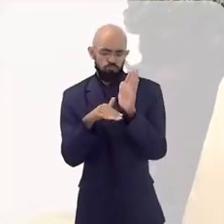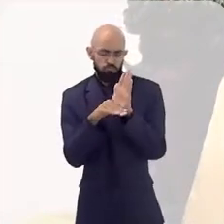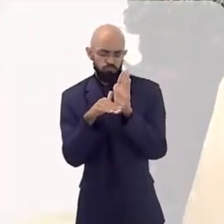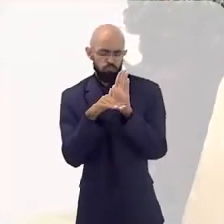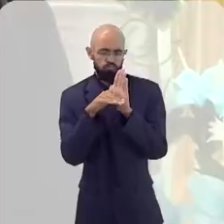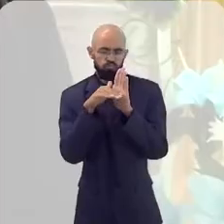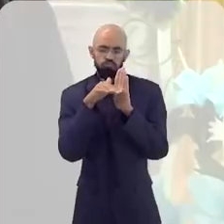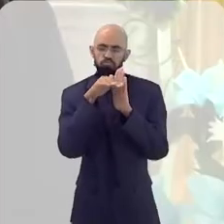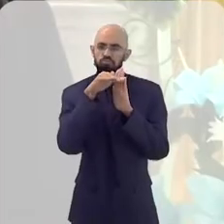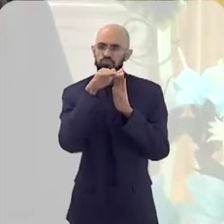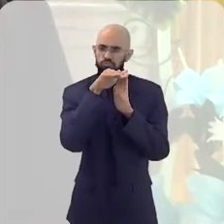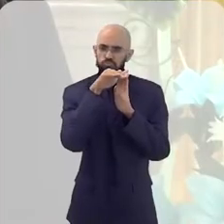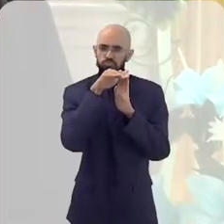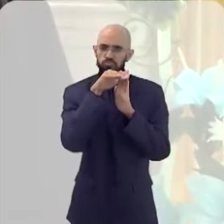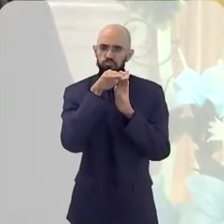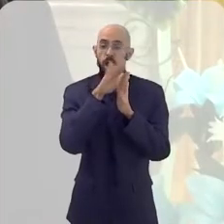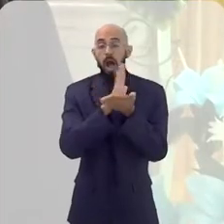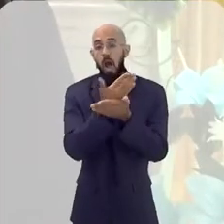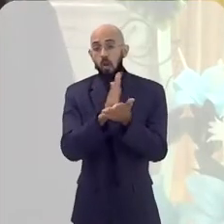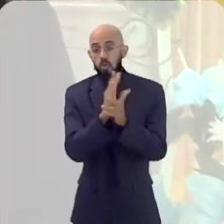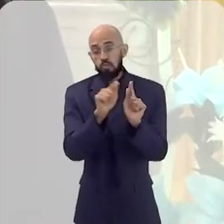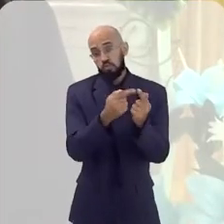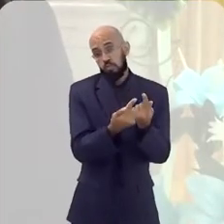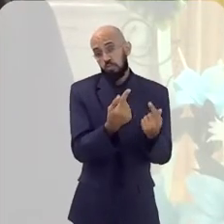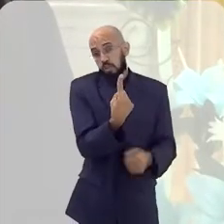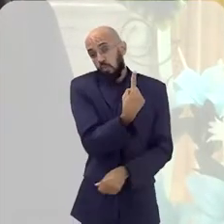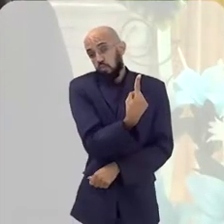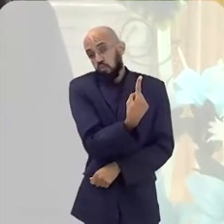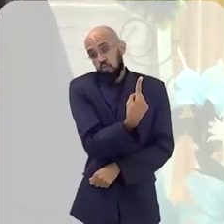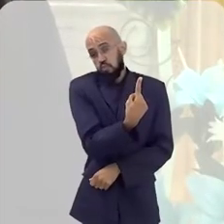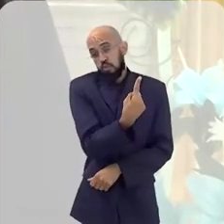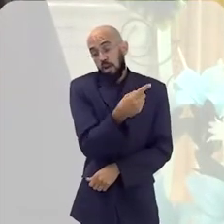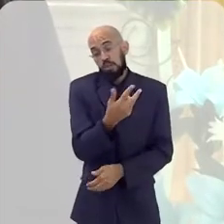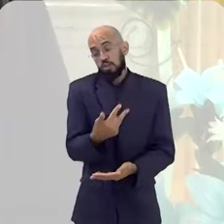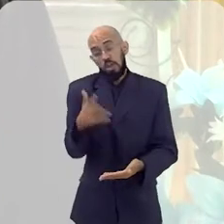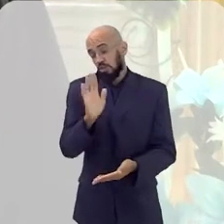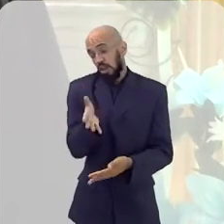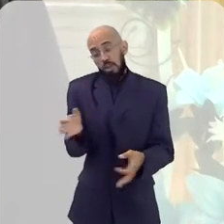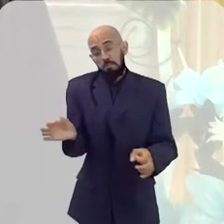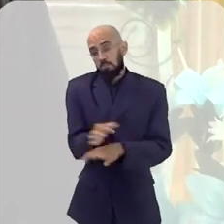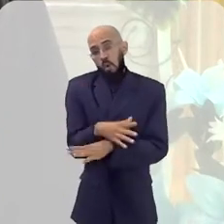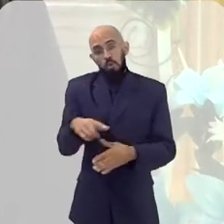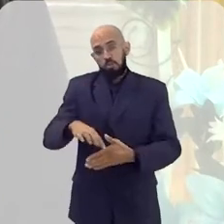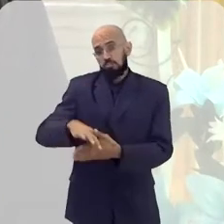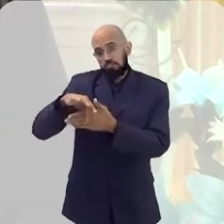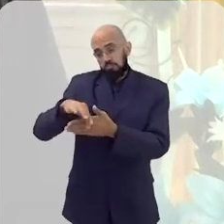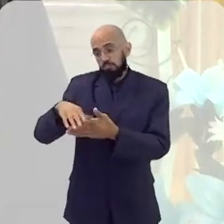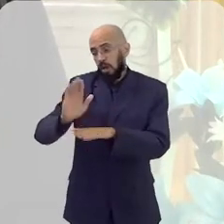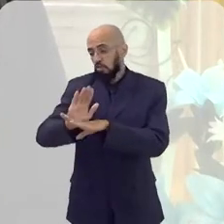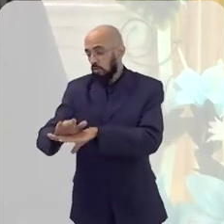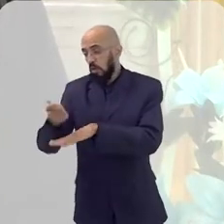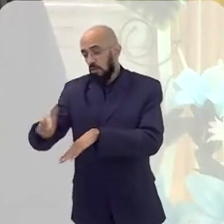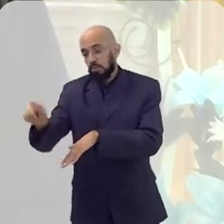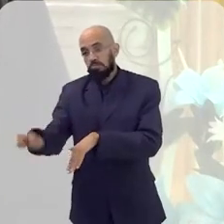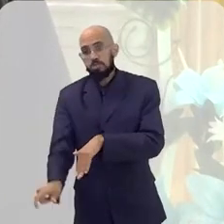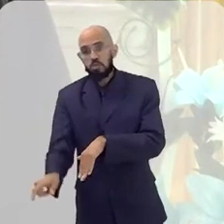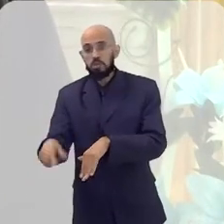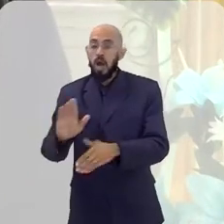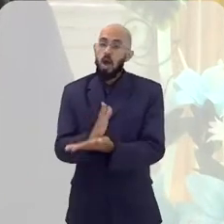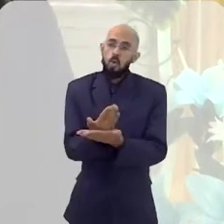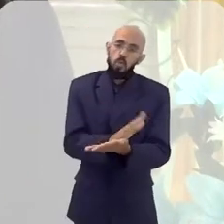graus. Tem covens, tem tradições que tem um grau só, você já se torna um sacerdote, pronto para iniciar outras pessoas.